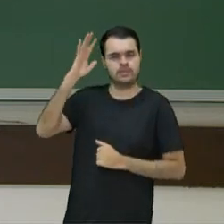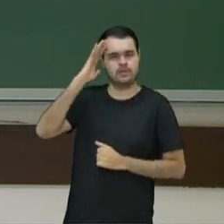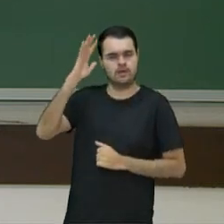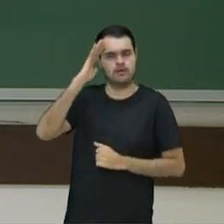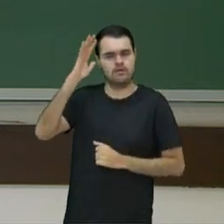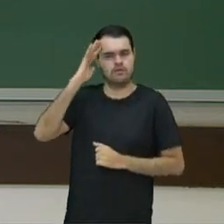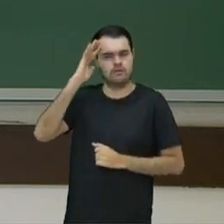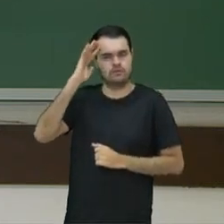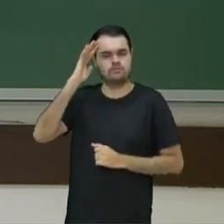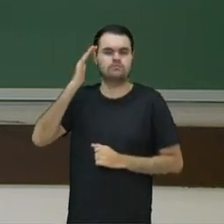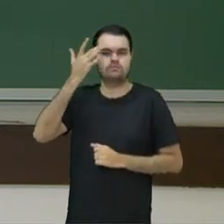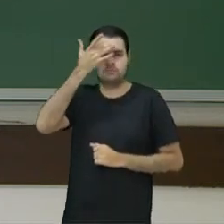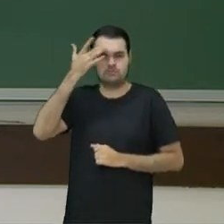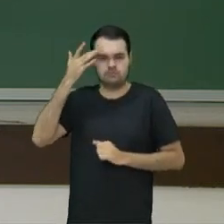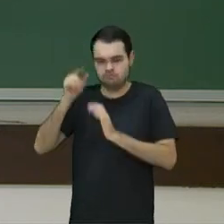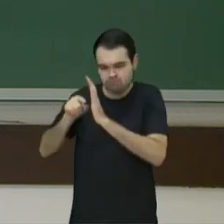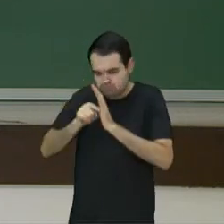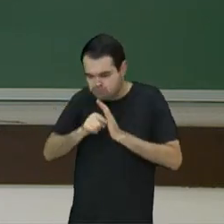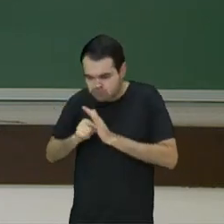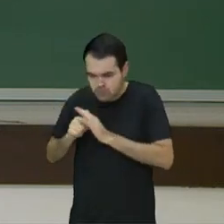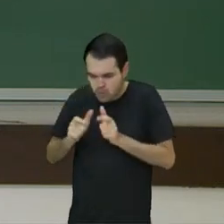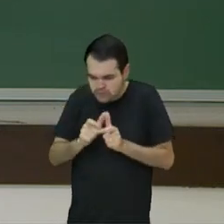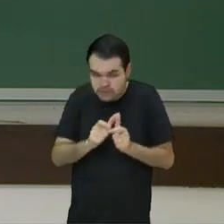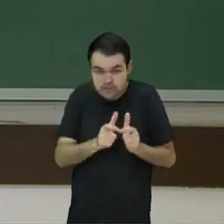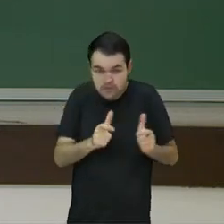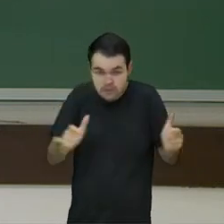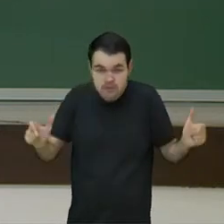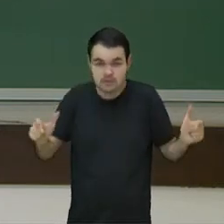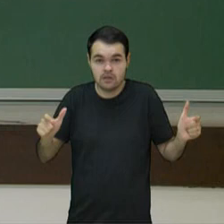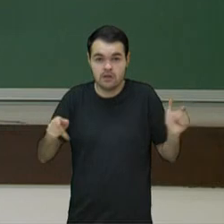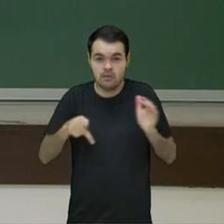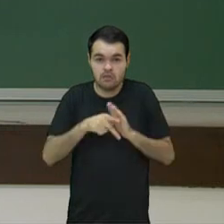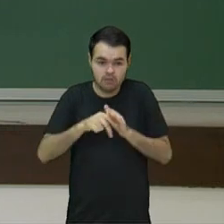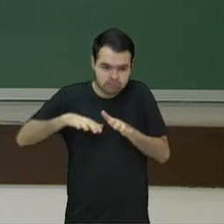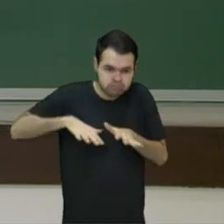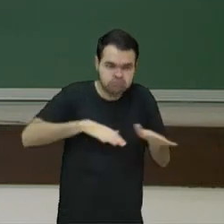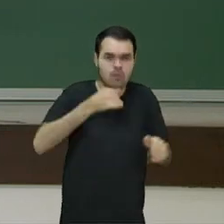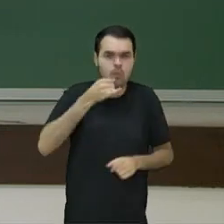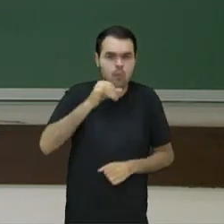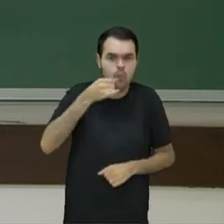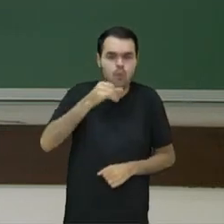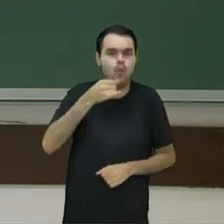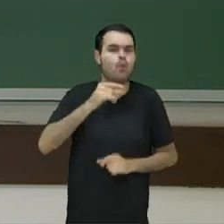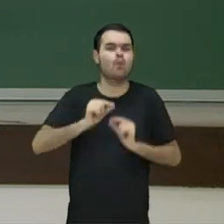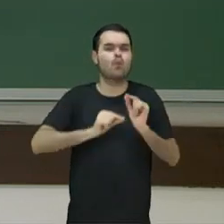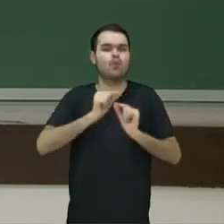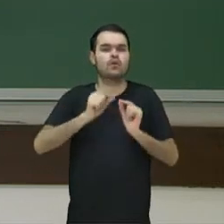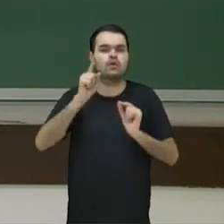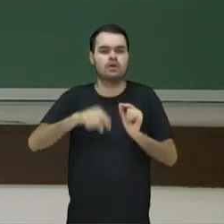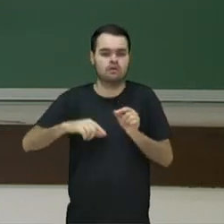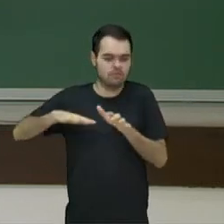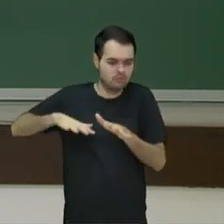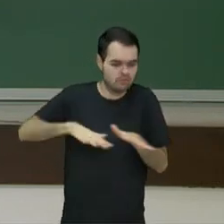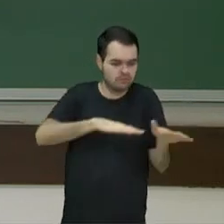que o circuito elétrico ou a descarga elétrica fosse um